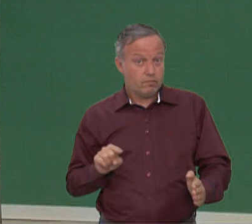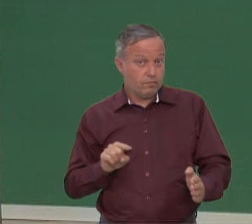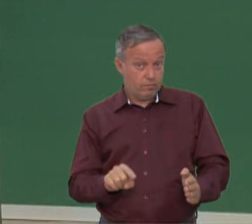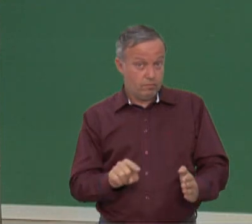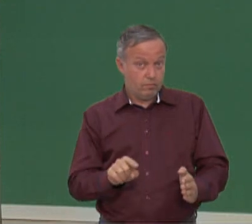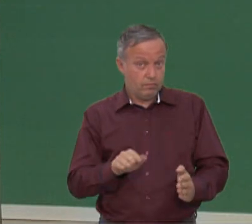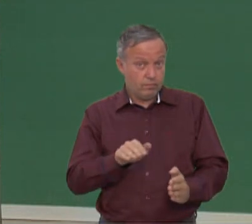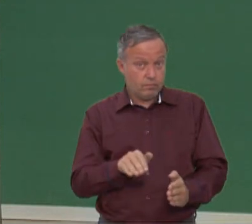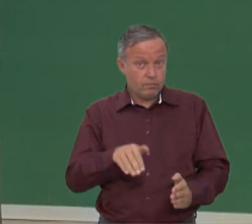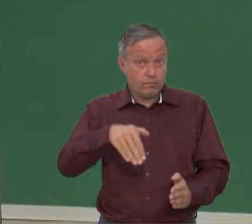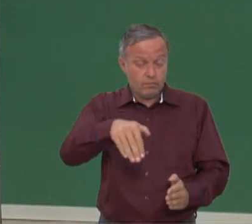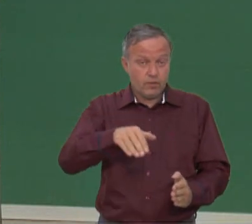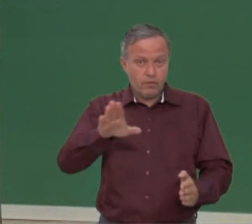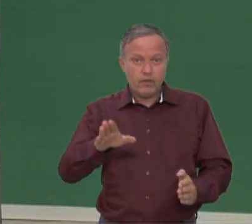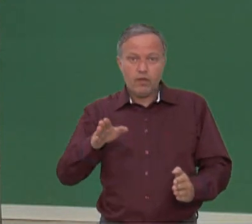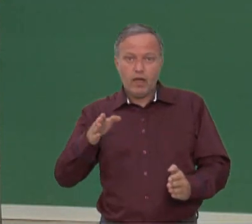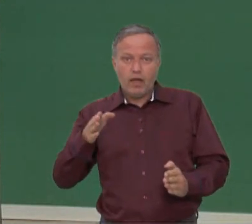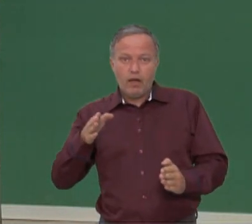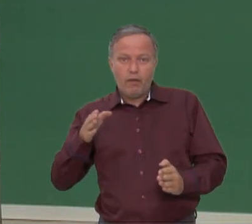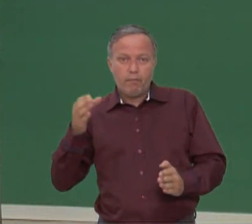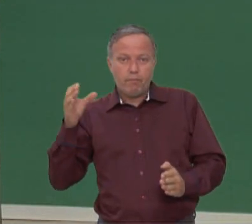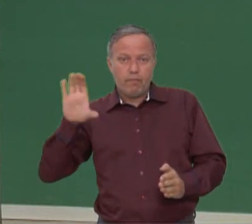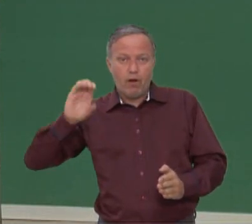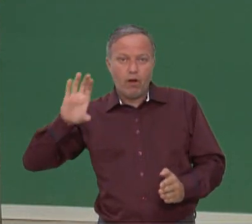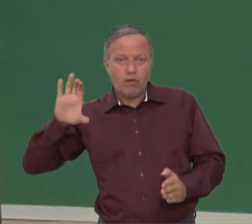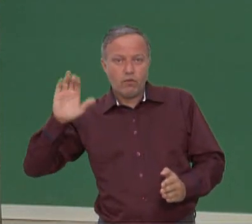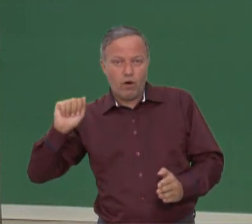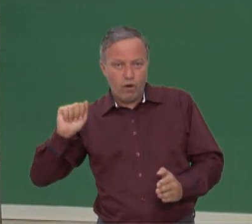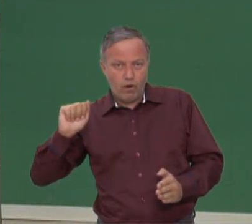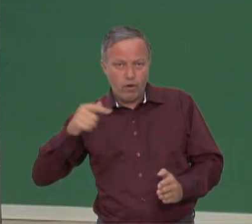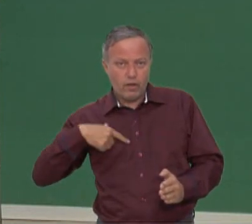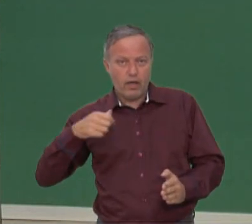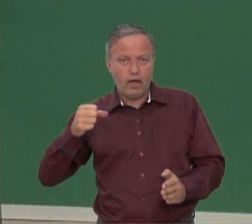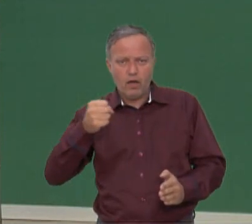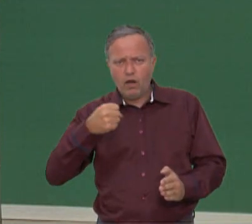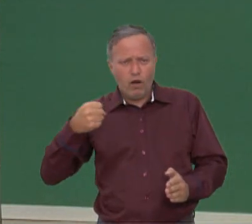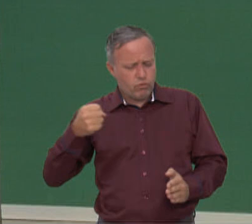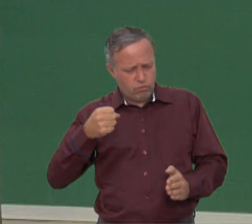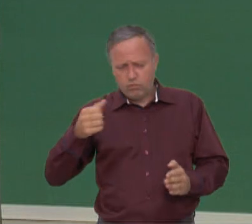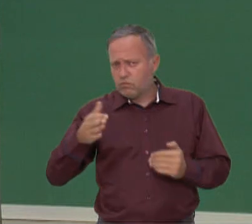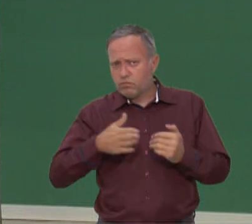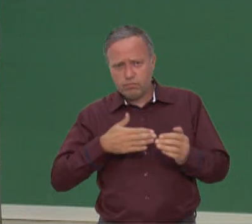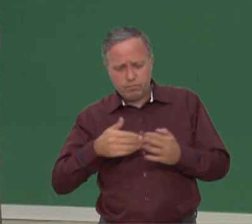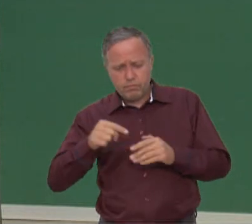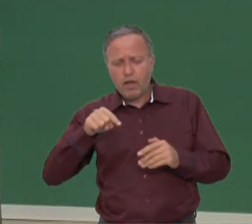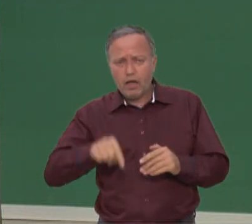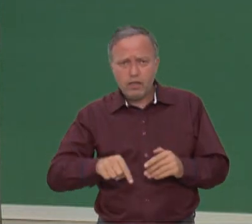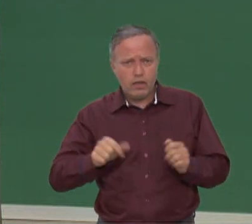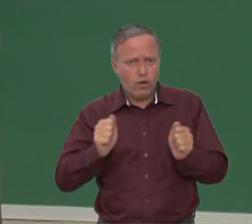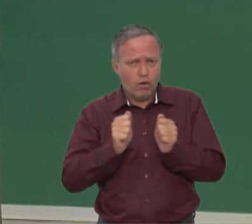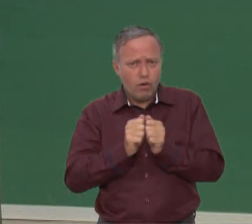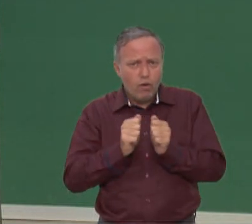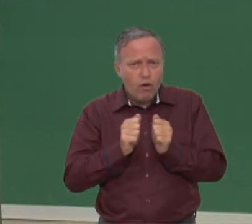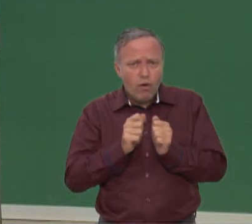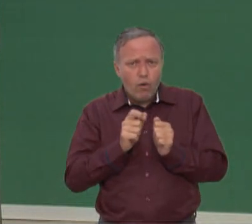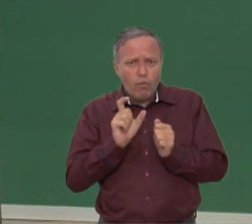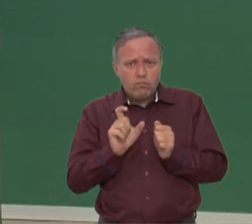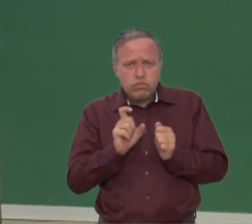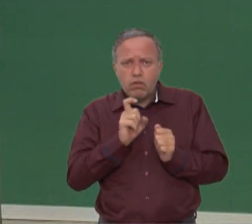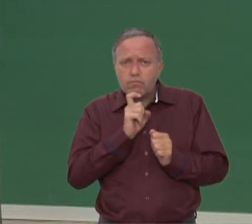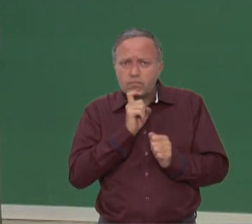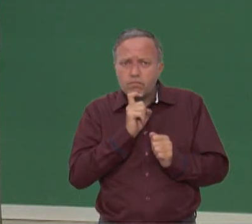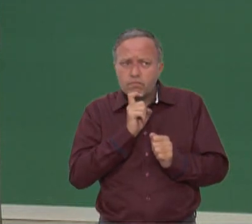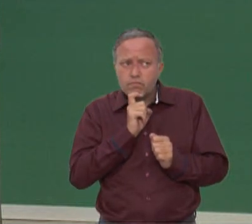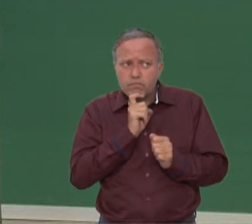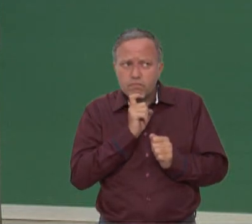um refrigerante, você pode colocar um suco a uma baixa temperatura, ou algumas pessoas usam